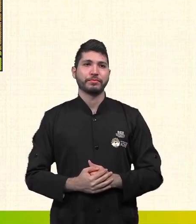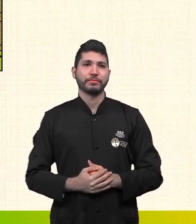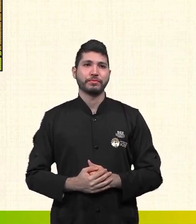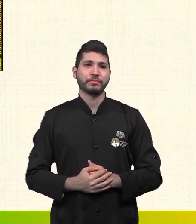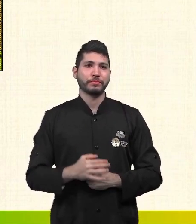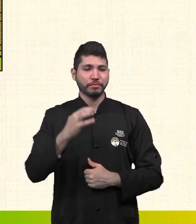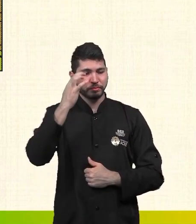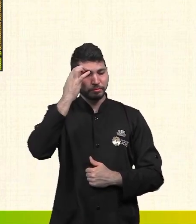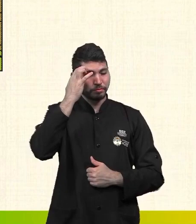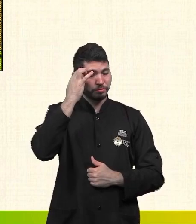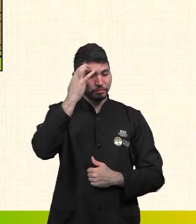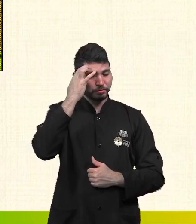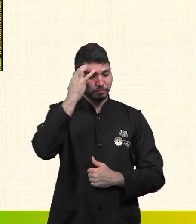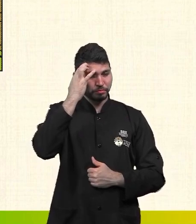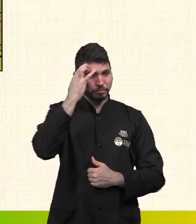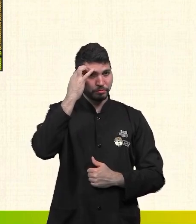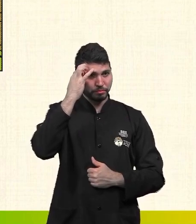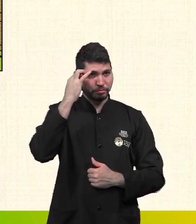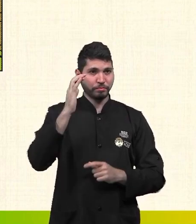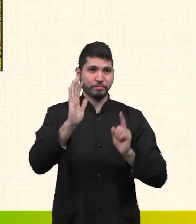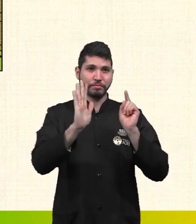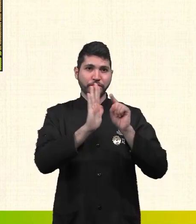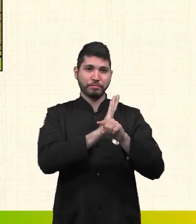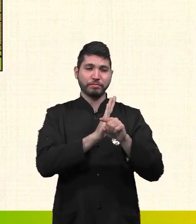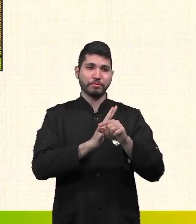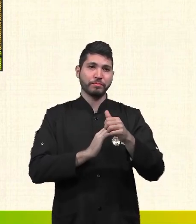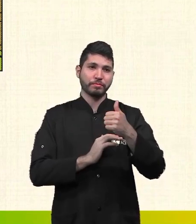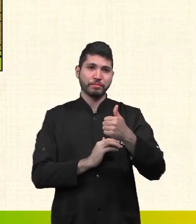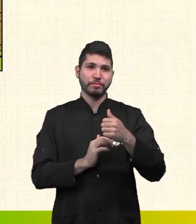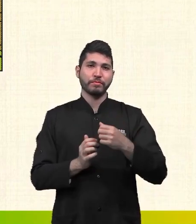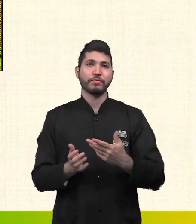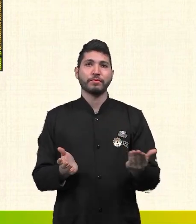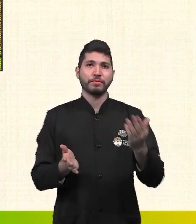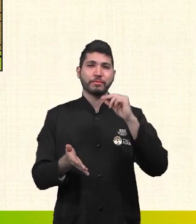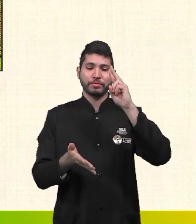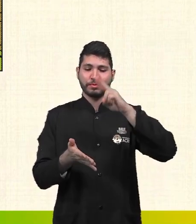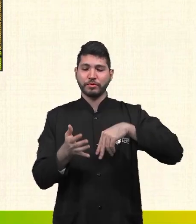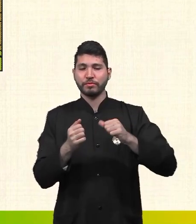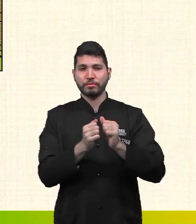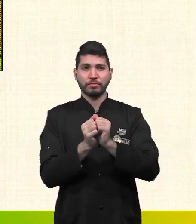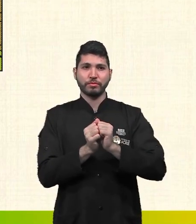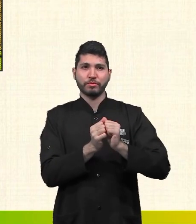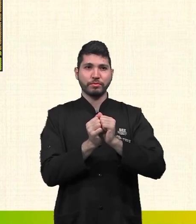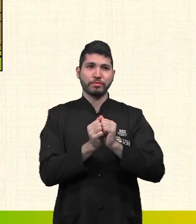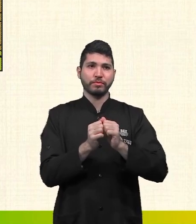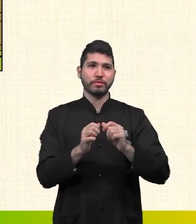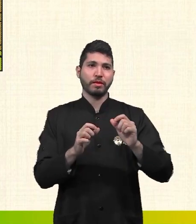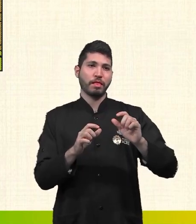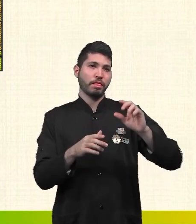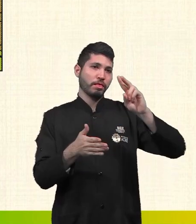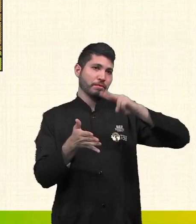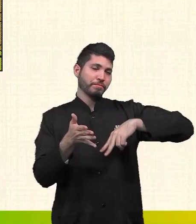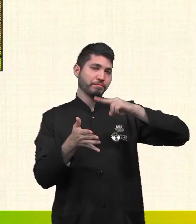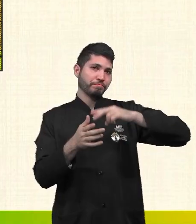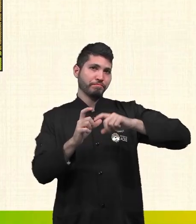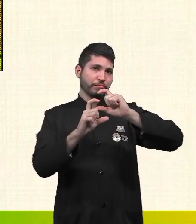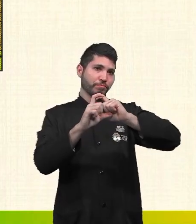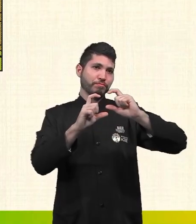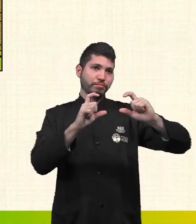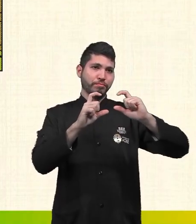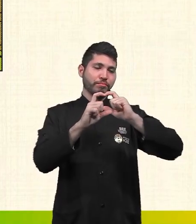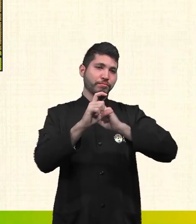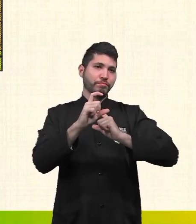Temos aqui na tela a primeira questão. Vamos ler o enunciado juntos. Leia a tirinha e responda a